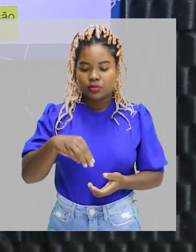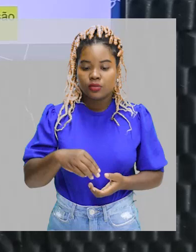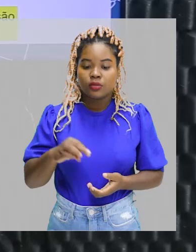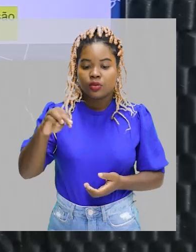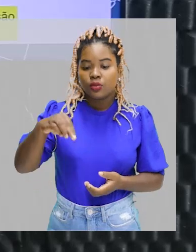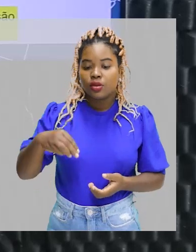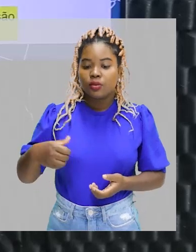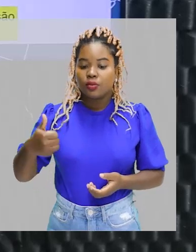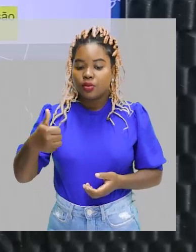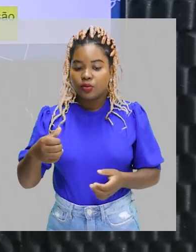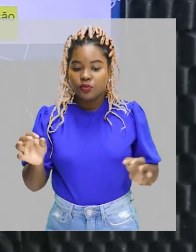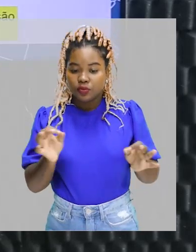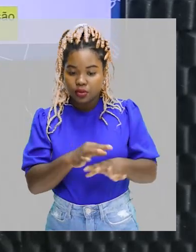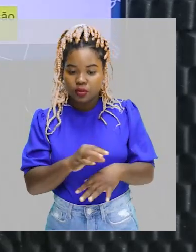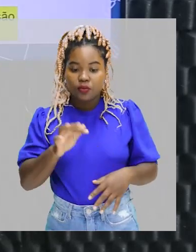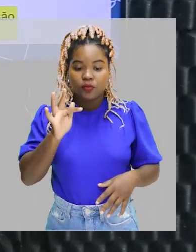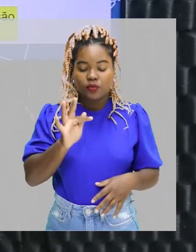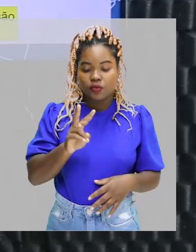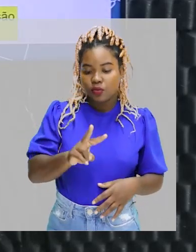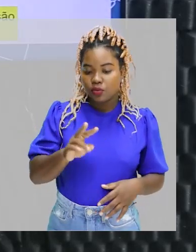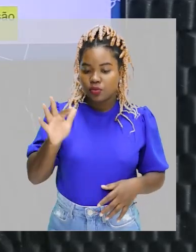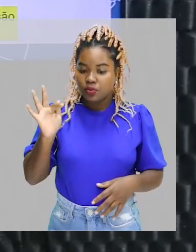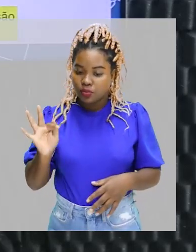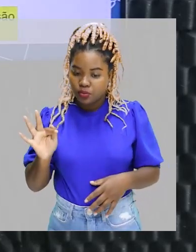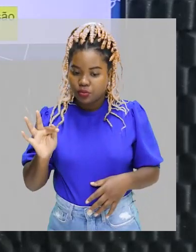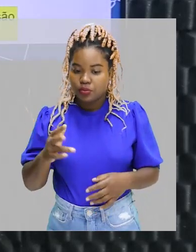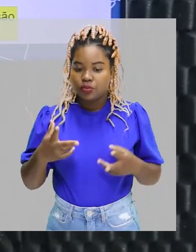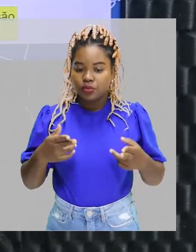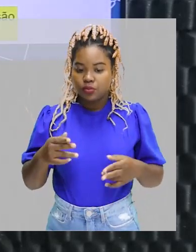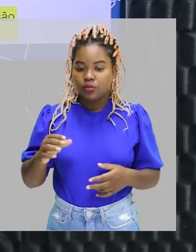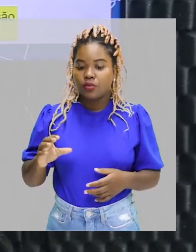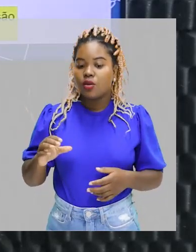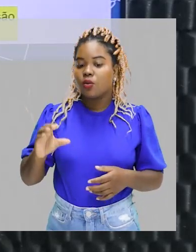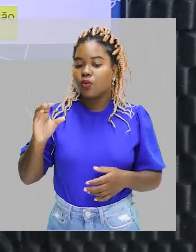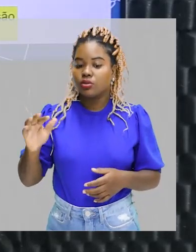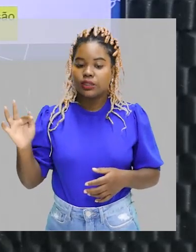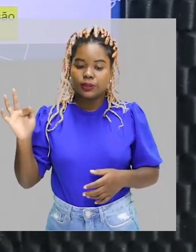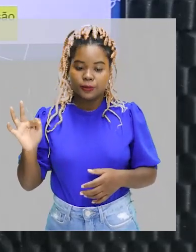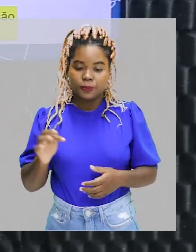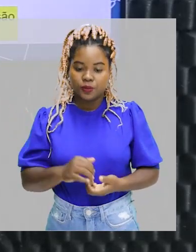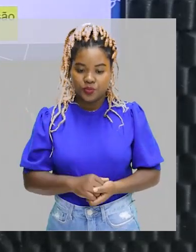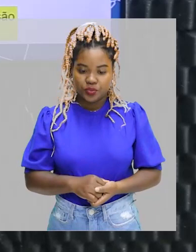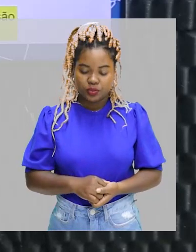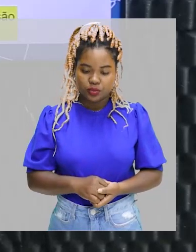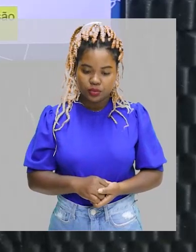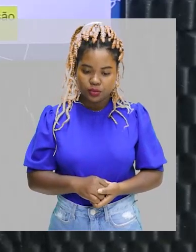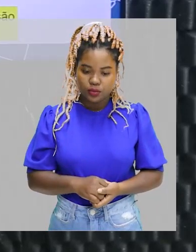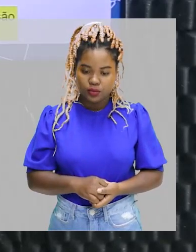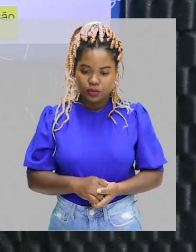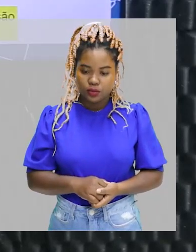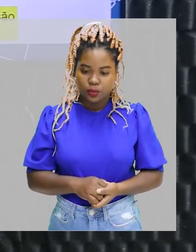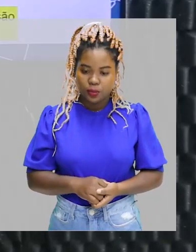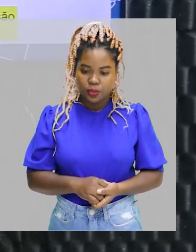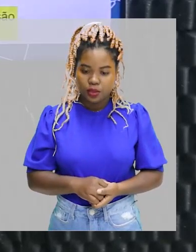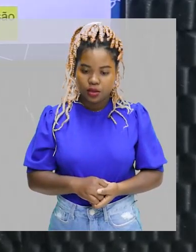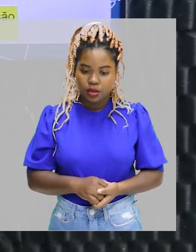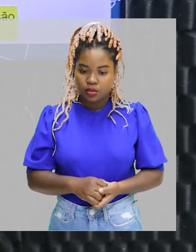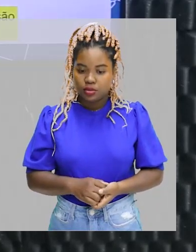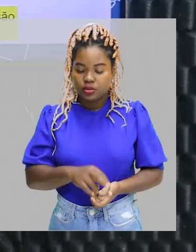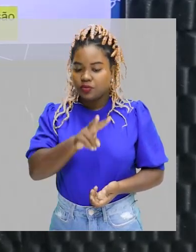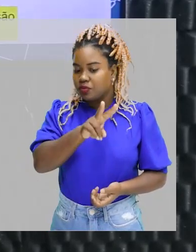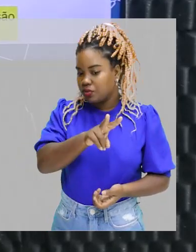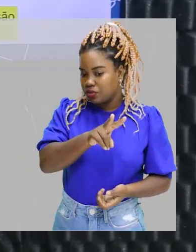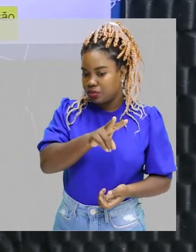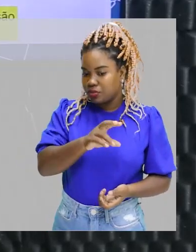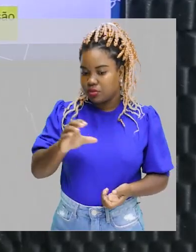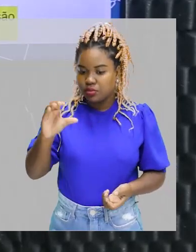final? Volume final, concentração final, certo? Então, o volume e a concentração de uma